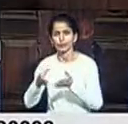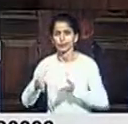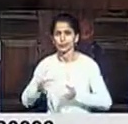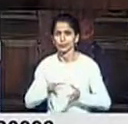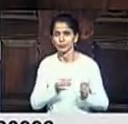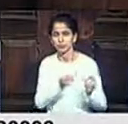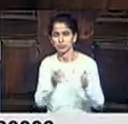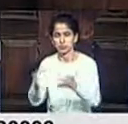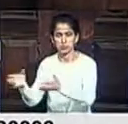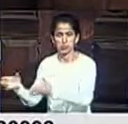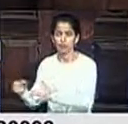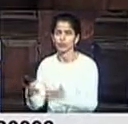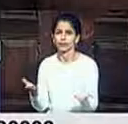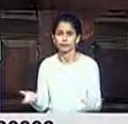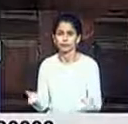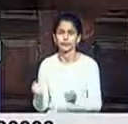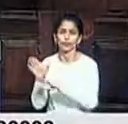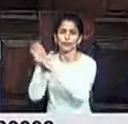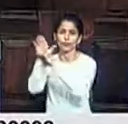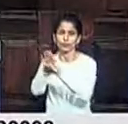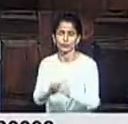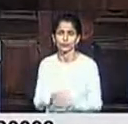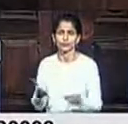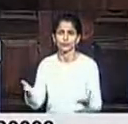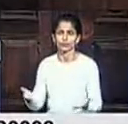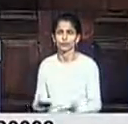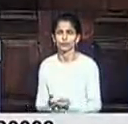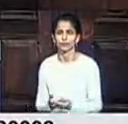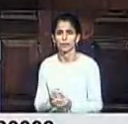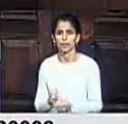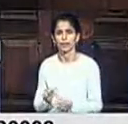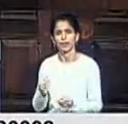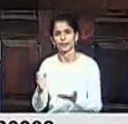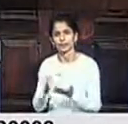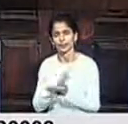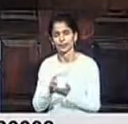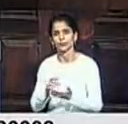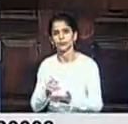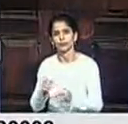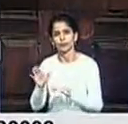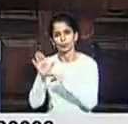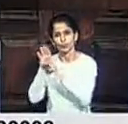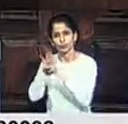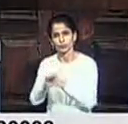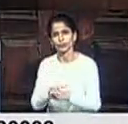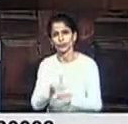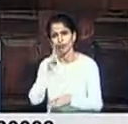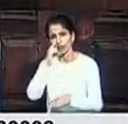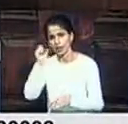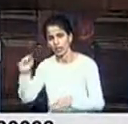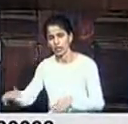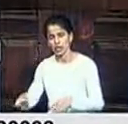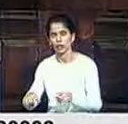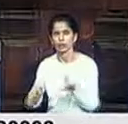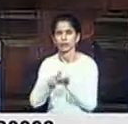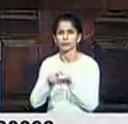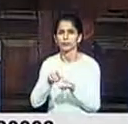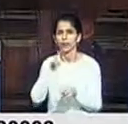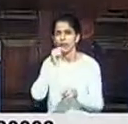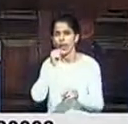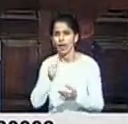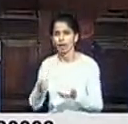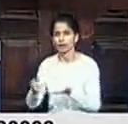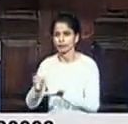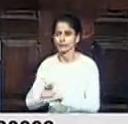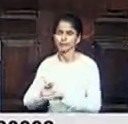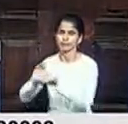do ICMS verde. E os municípios que avançassem muito em qualidade da água, lixo e conservação, aumentava.